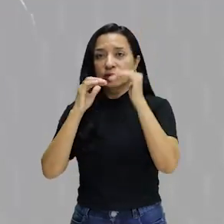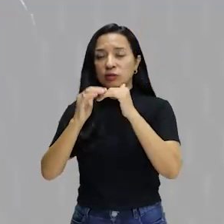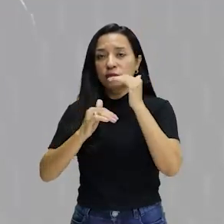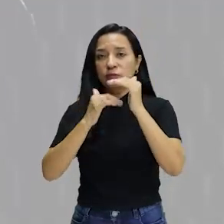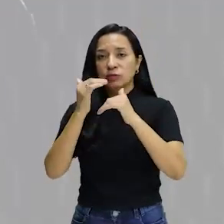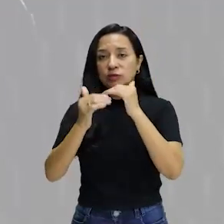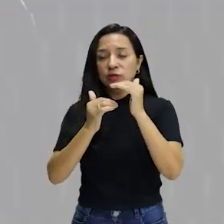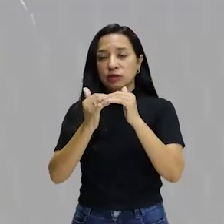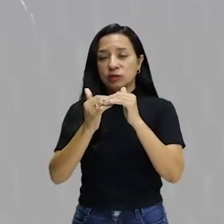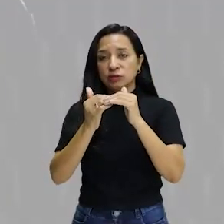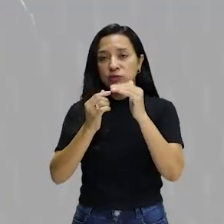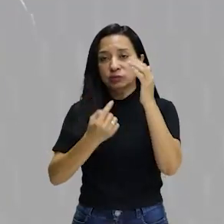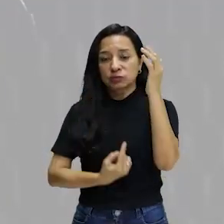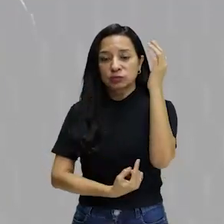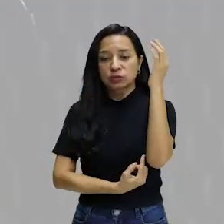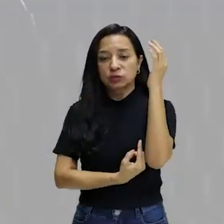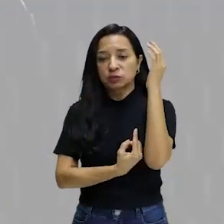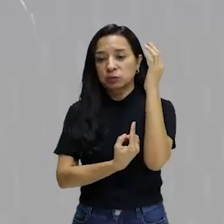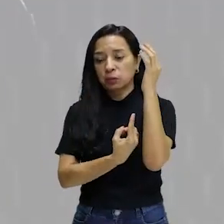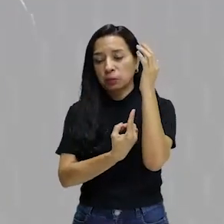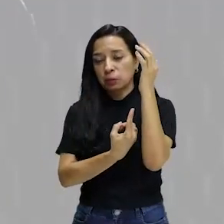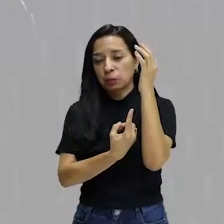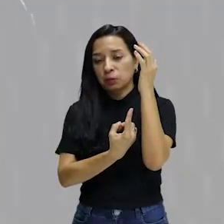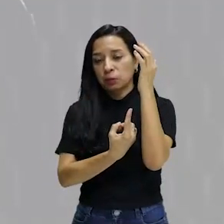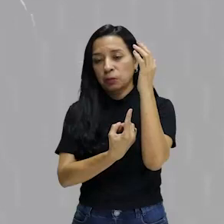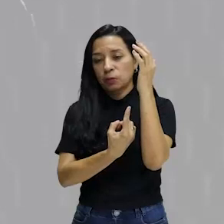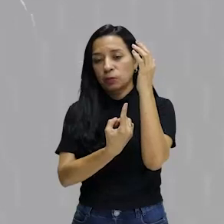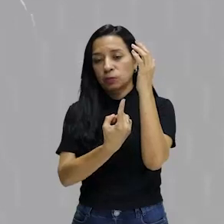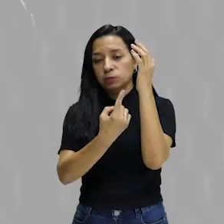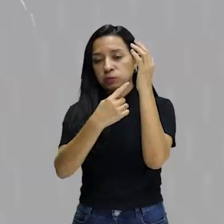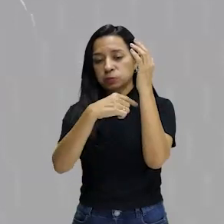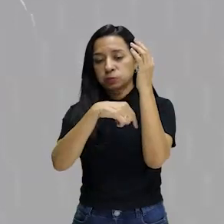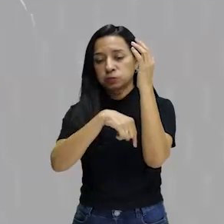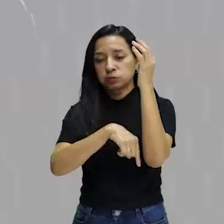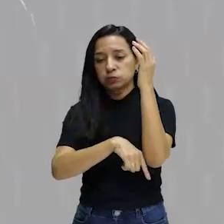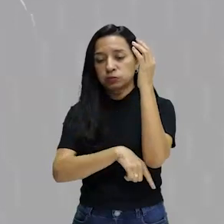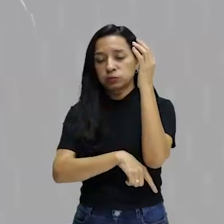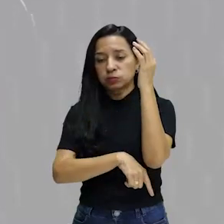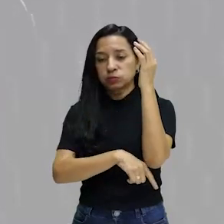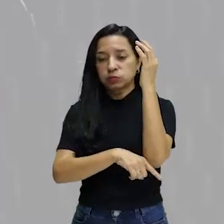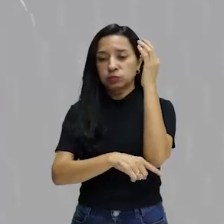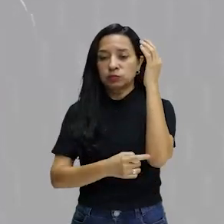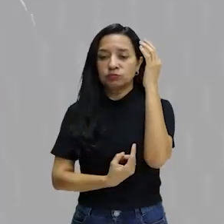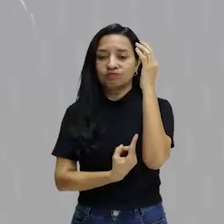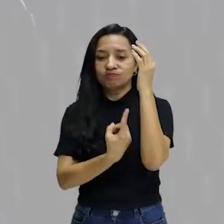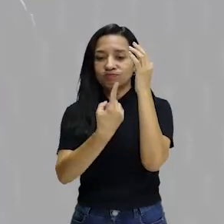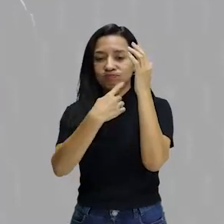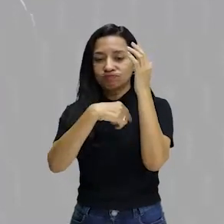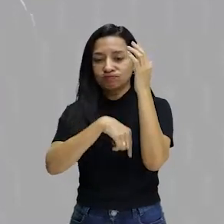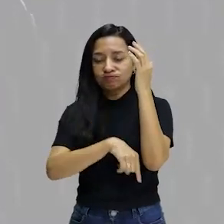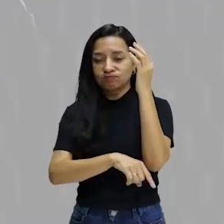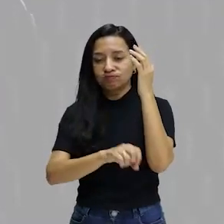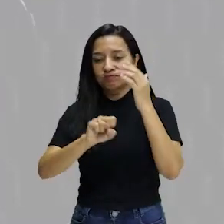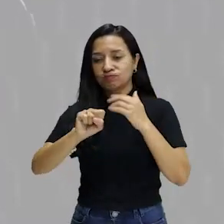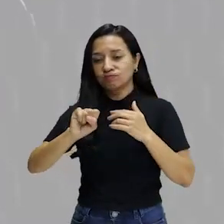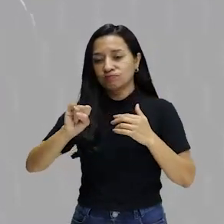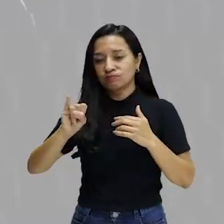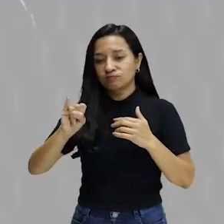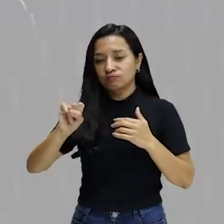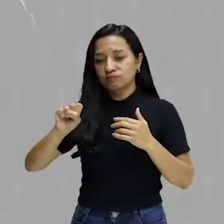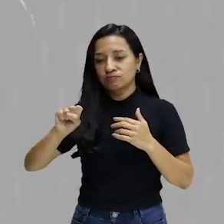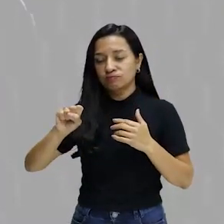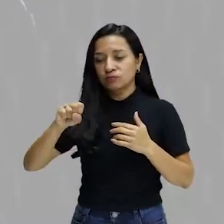processo de transporte ativo, ou seja, a planta ela gasta energia para bombear sais minerais para o interior